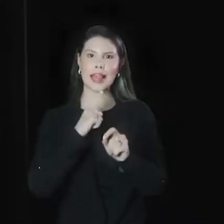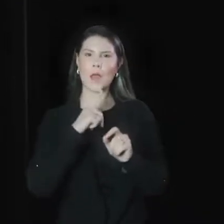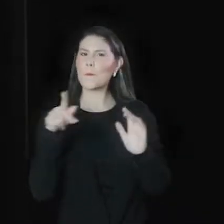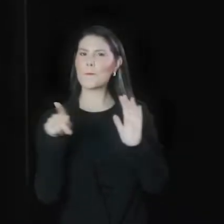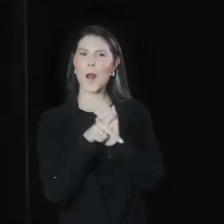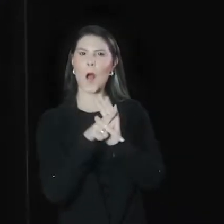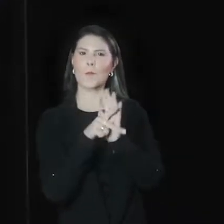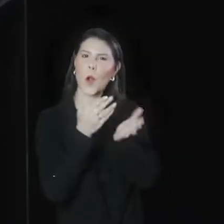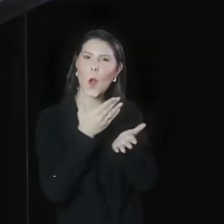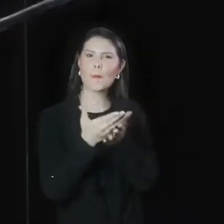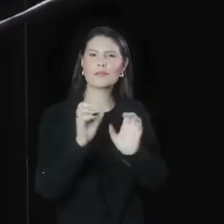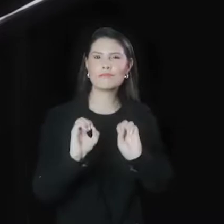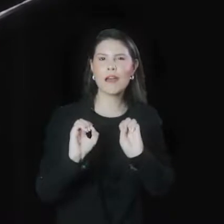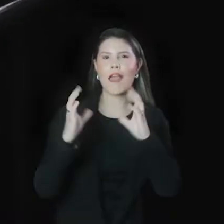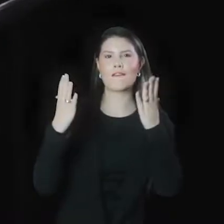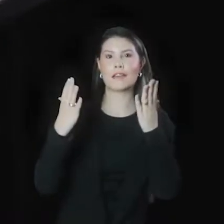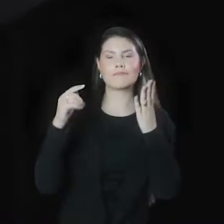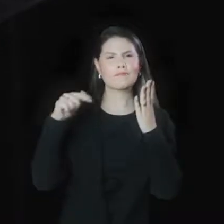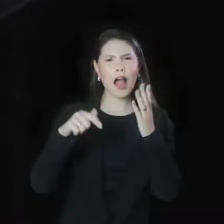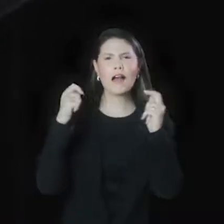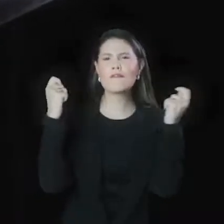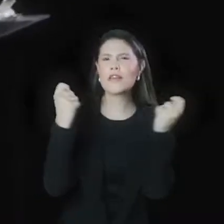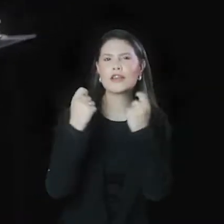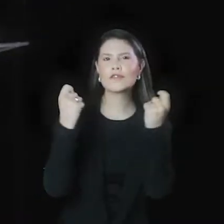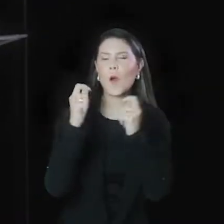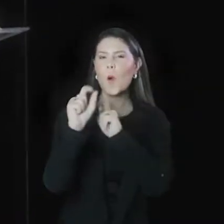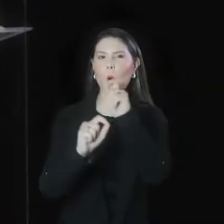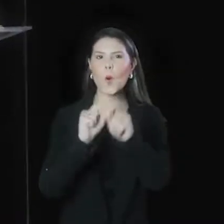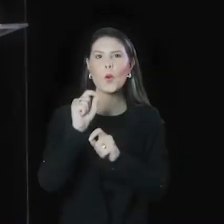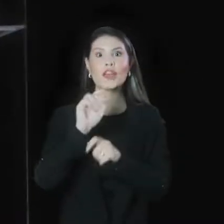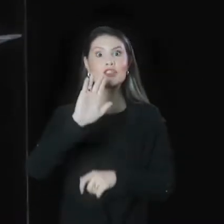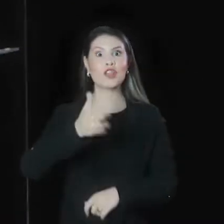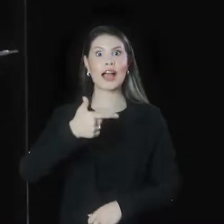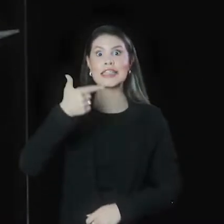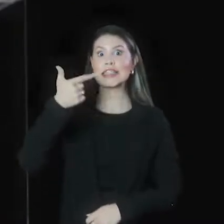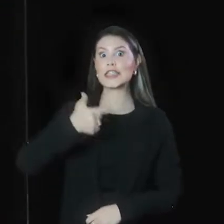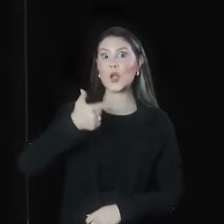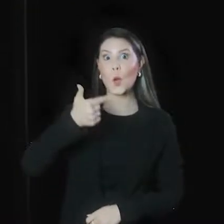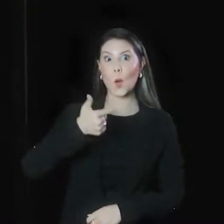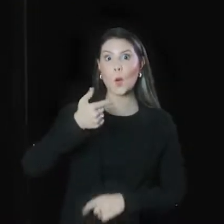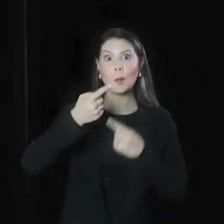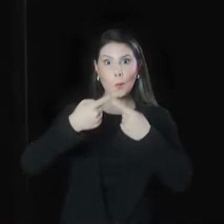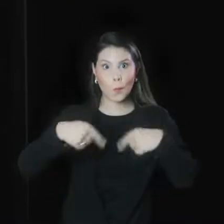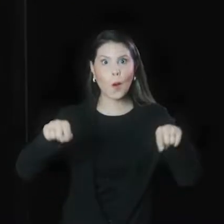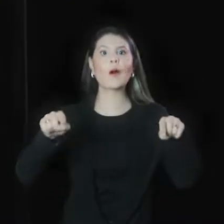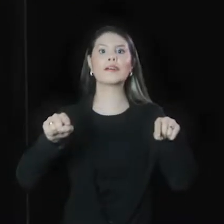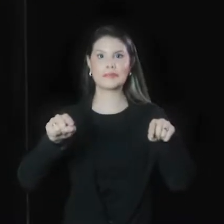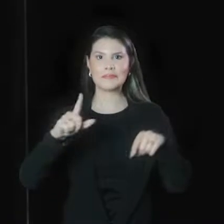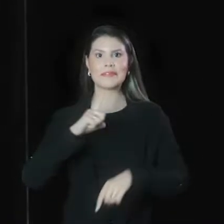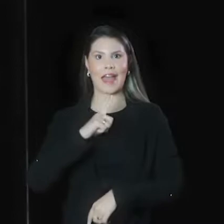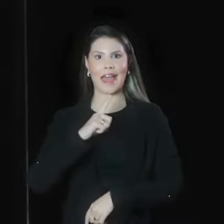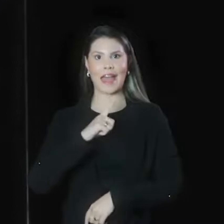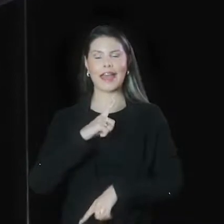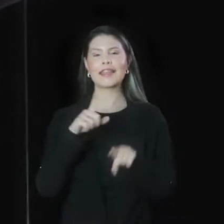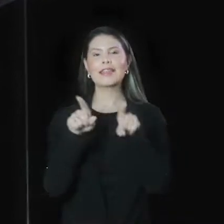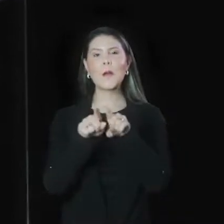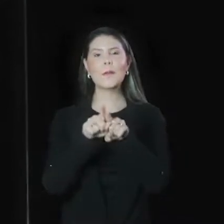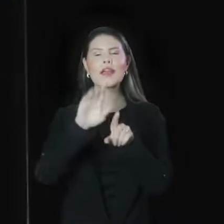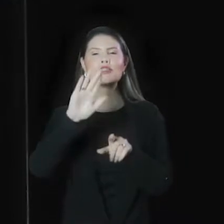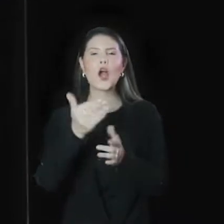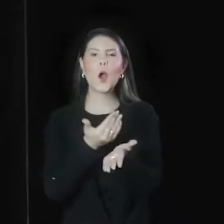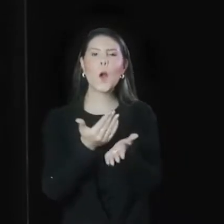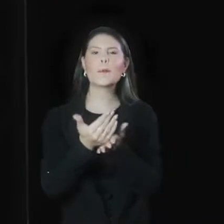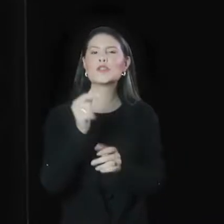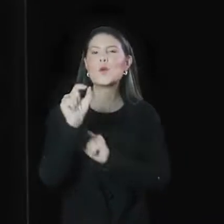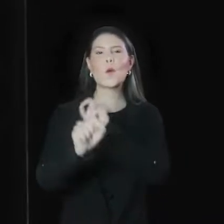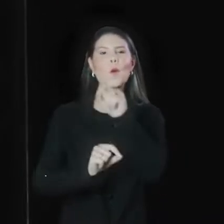galpão. Festival que já está em sua segunda edição e que nasceu